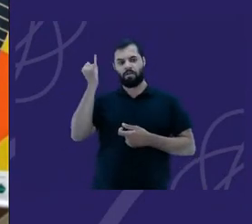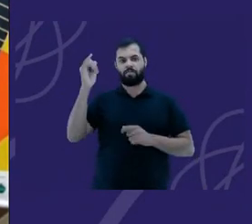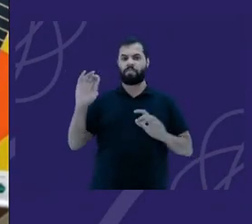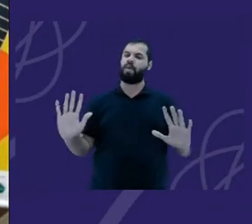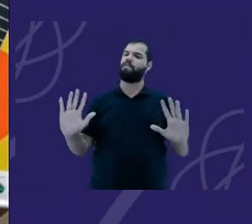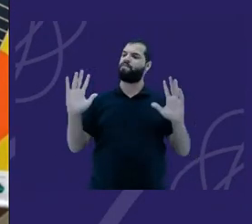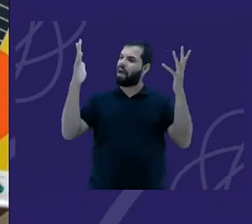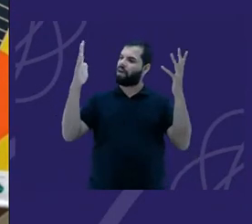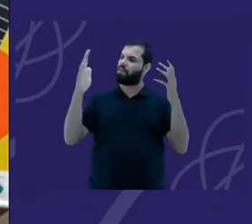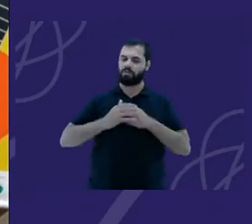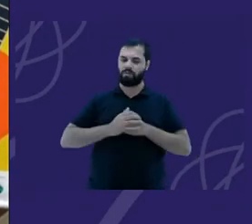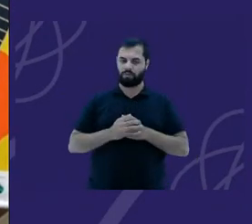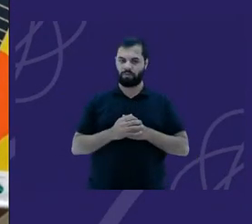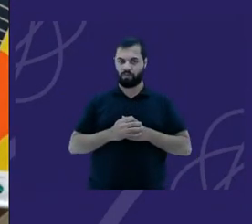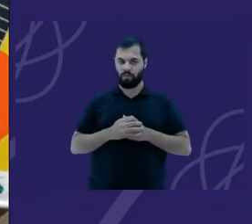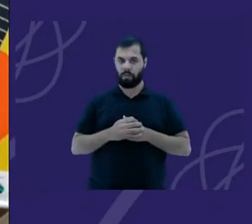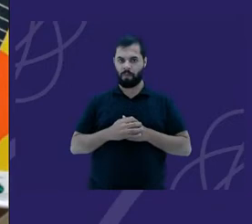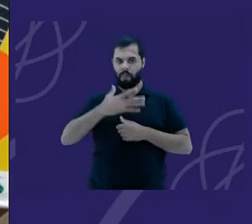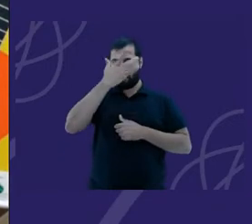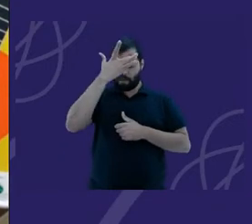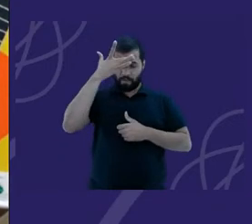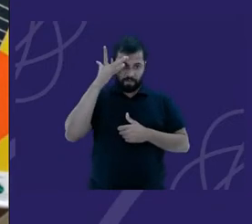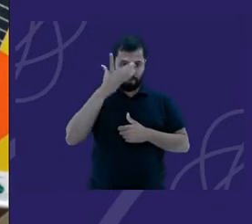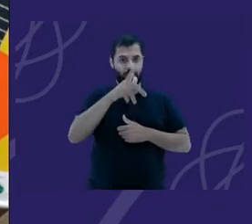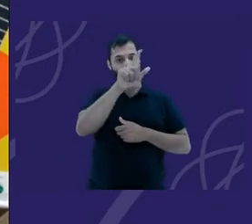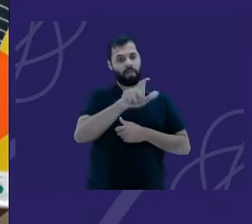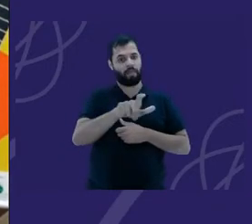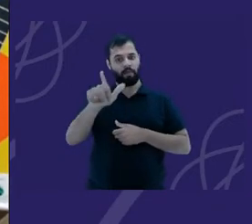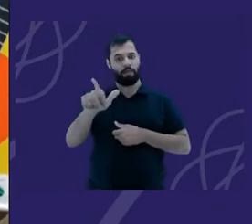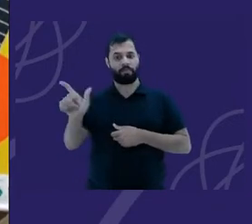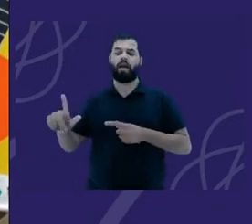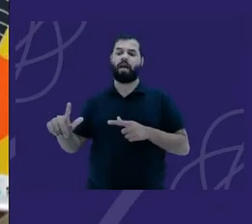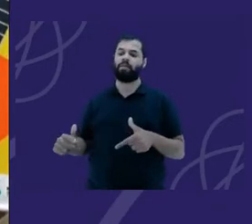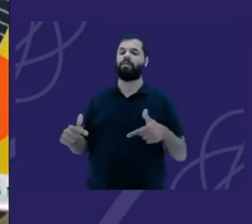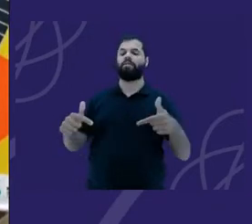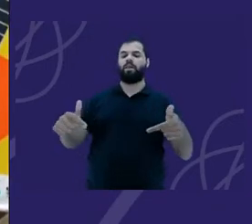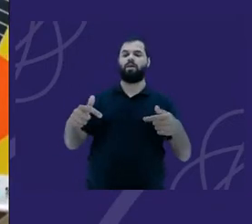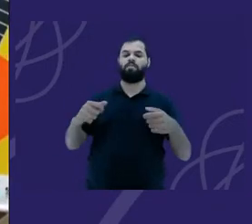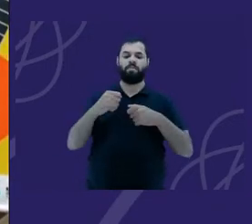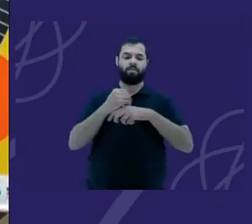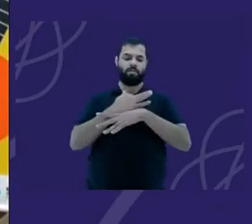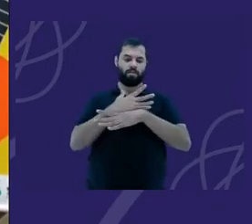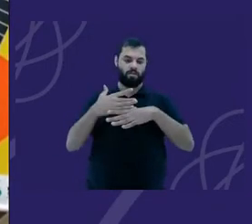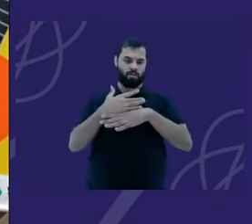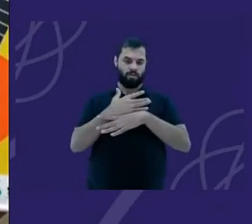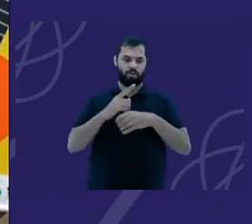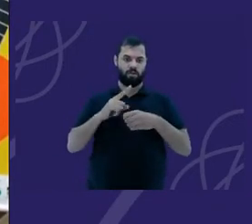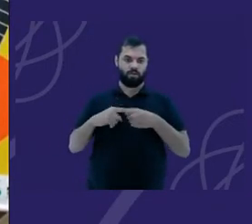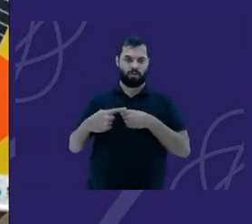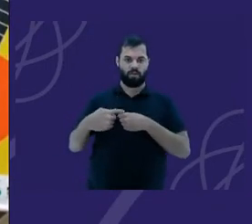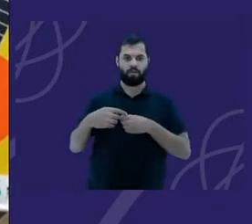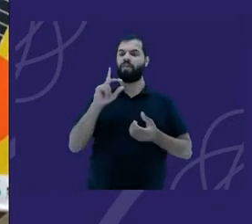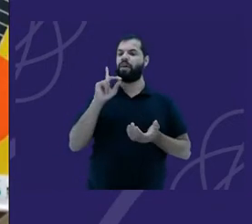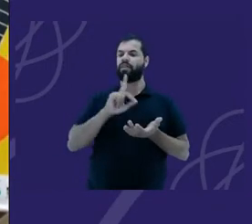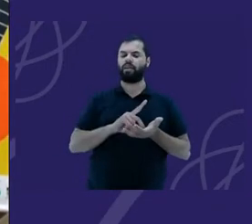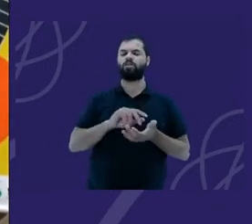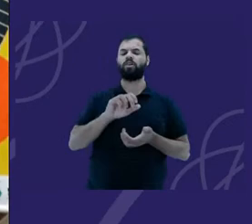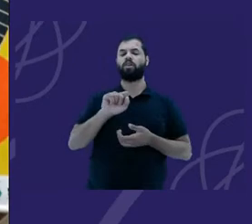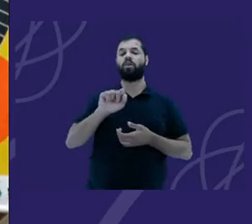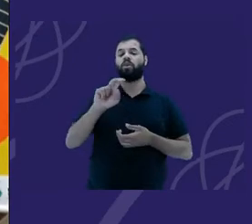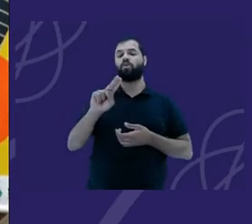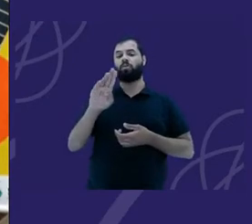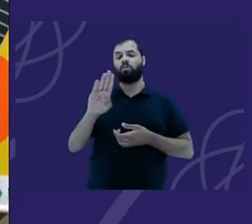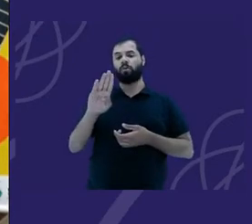Leopoldina, com pessoas que, né, são suburbanos, né? Aliás, suburbanos somos todos nós, né? Você tem um centro